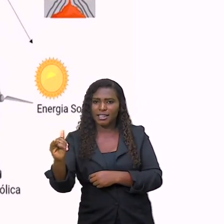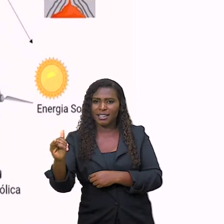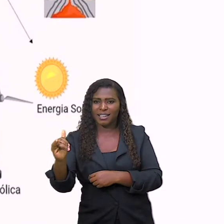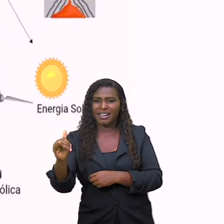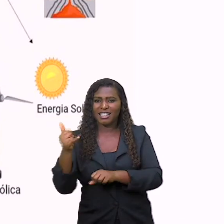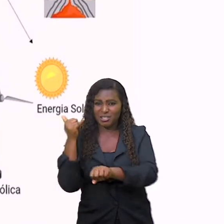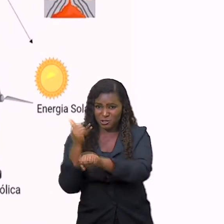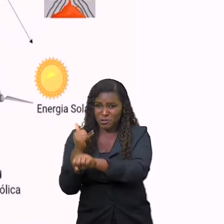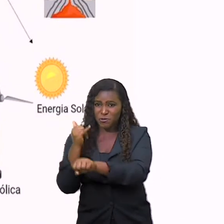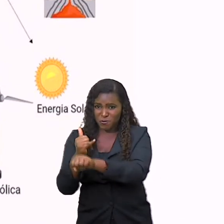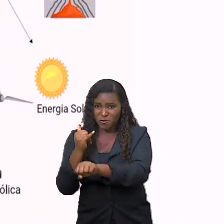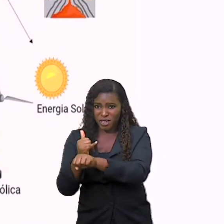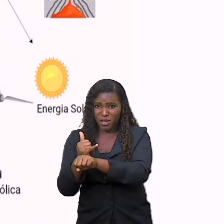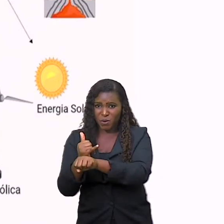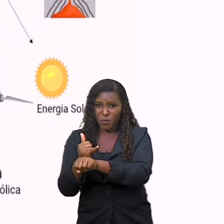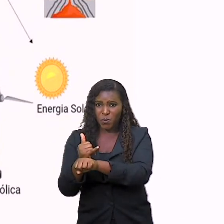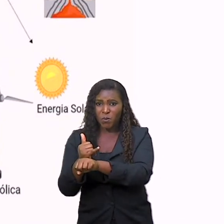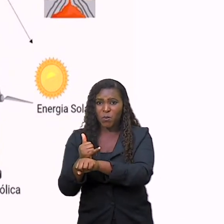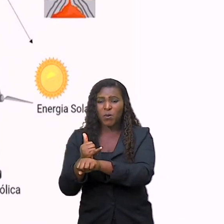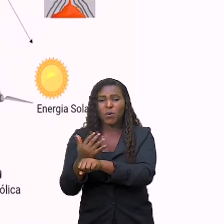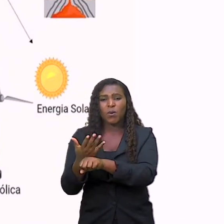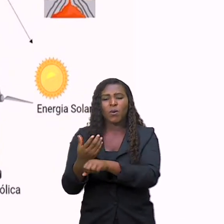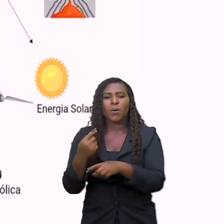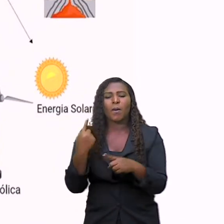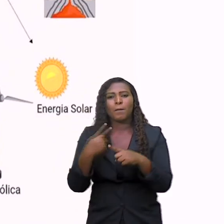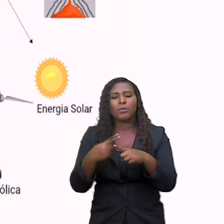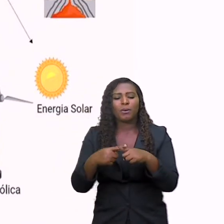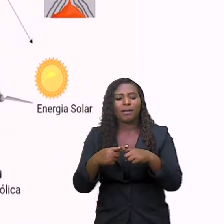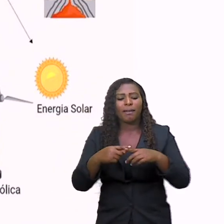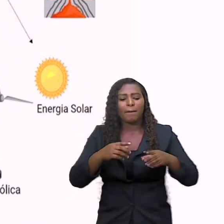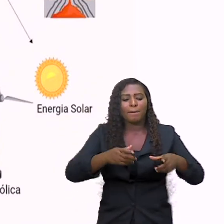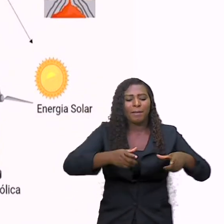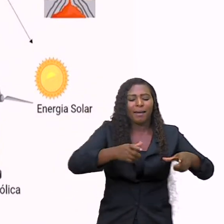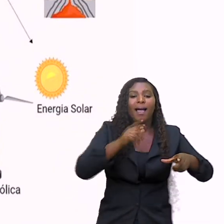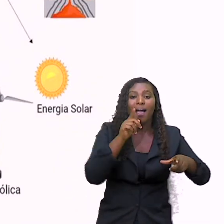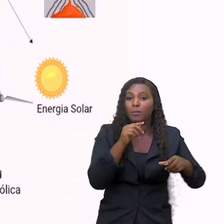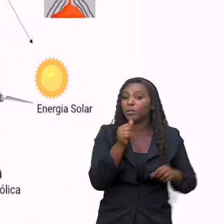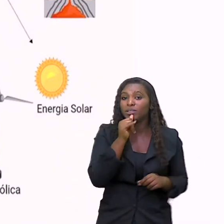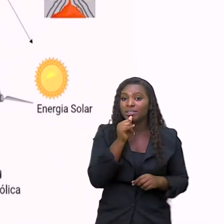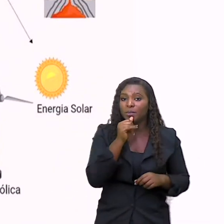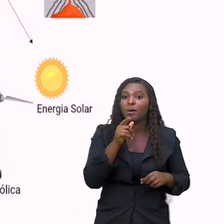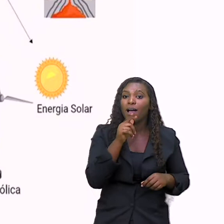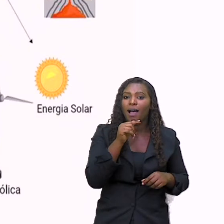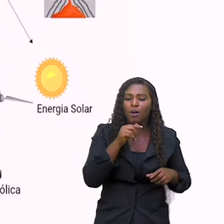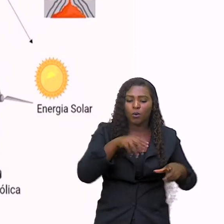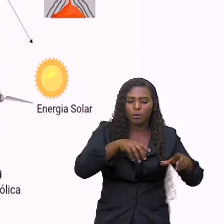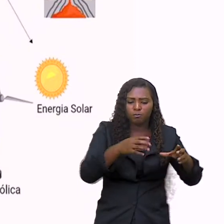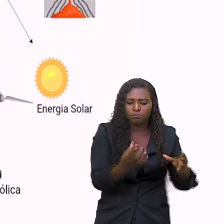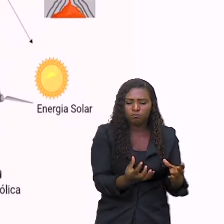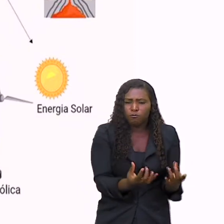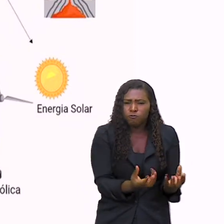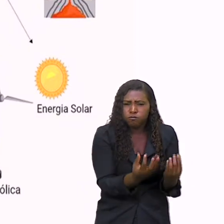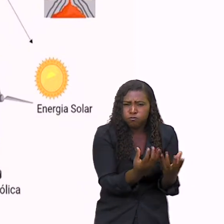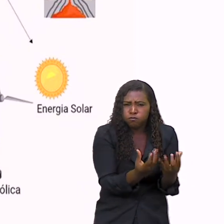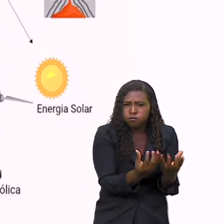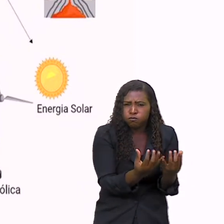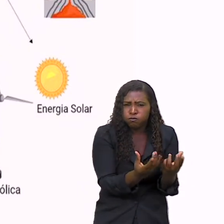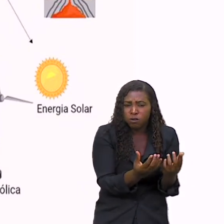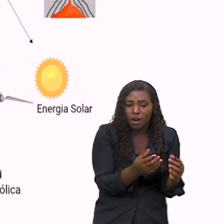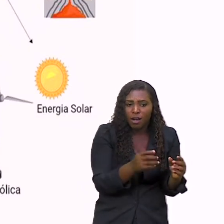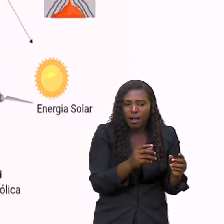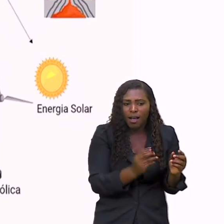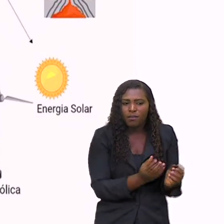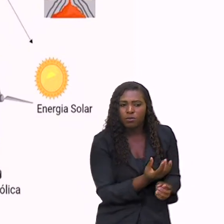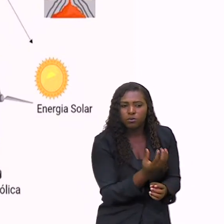exclusivamente devido à diferença de uma temperatura entre um sistema e suas vizinhanças. O trabalho, por sua